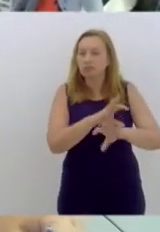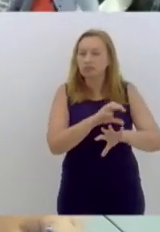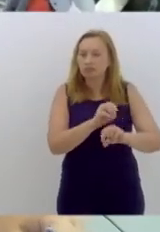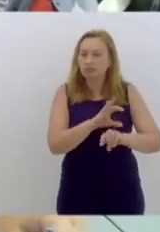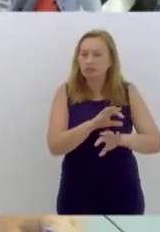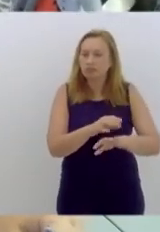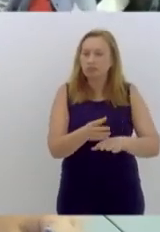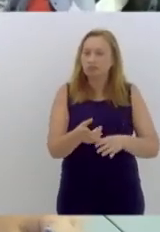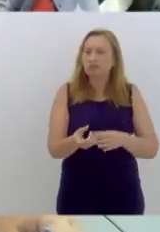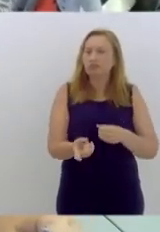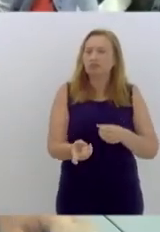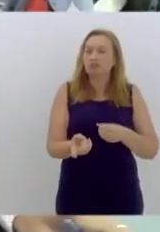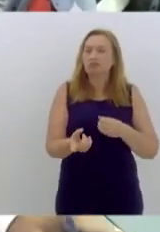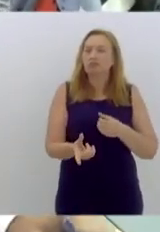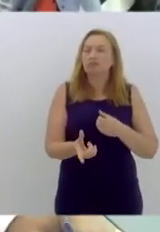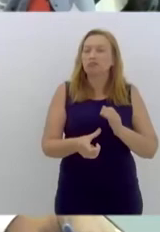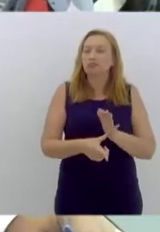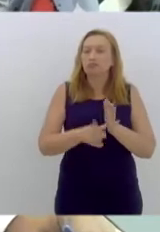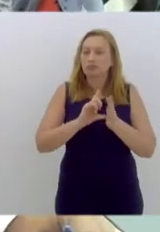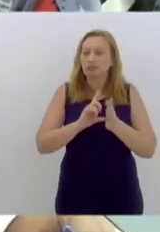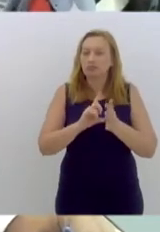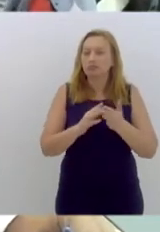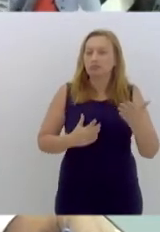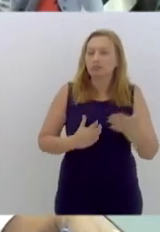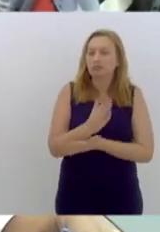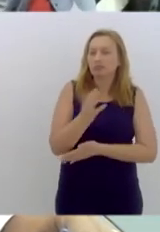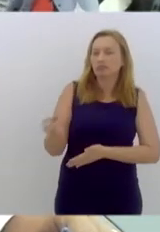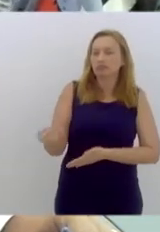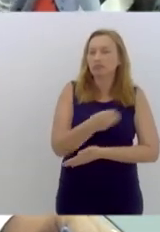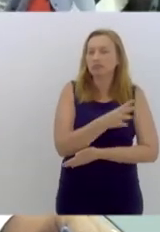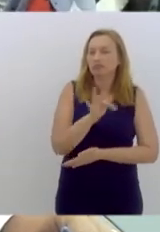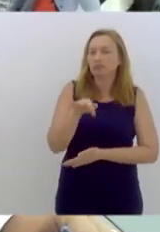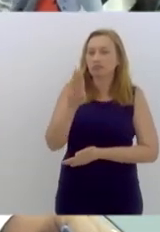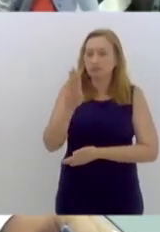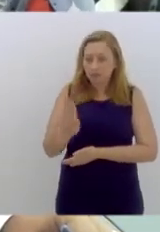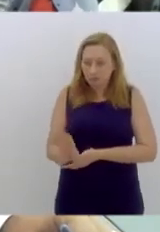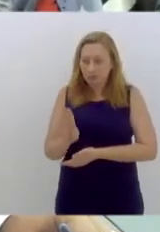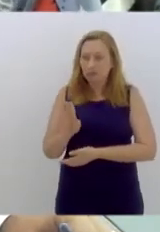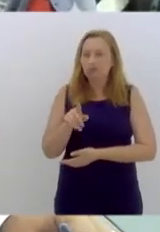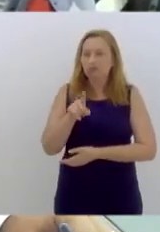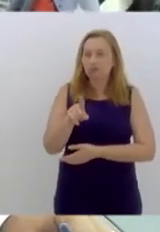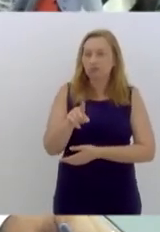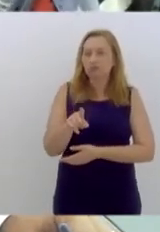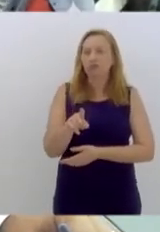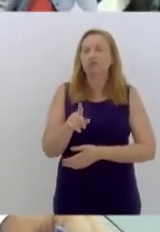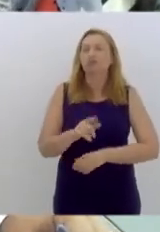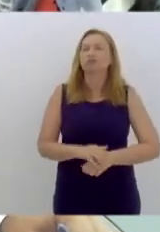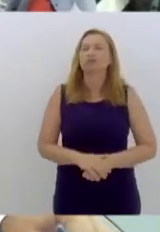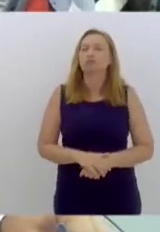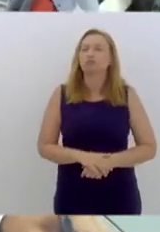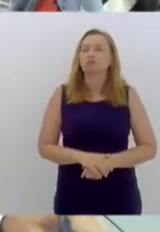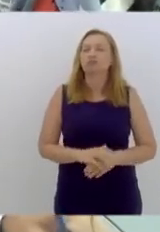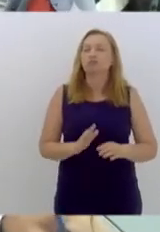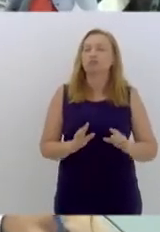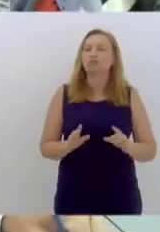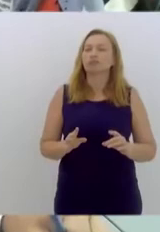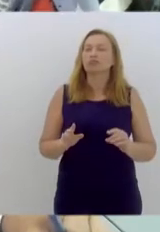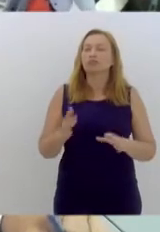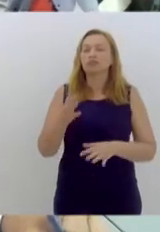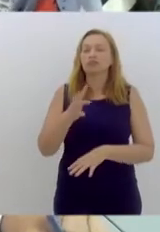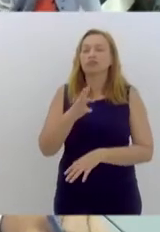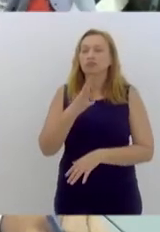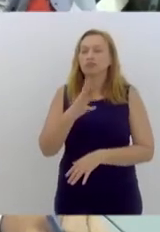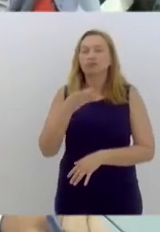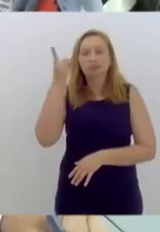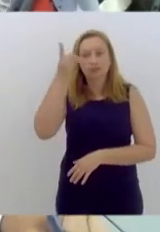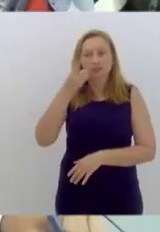previamente aprovado ao novo Fundeb. Até essa parte constitucional que inspirou, o deputado Marta Rocha conhece muito o caso do Estado